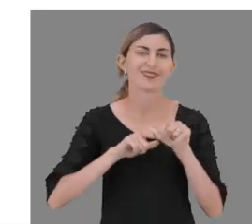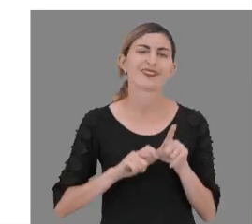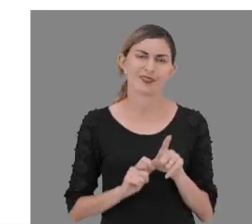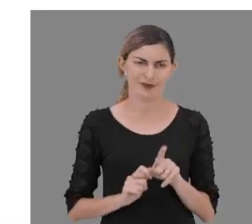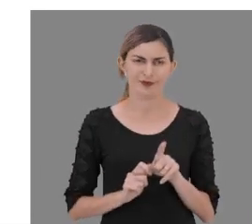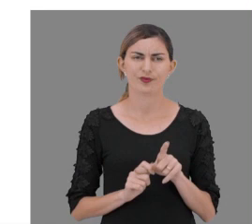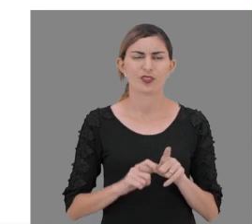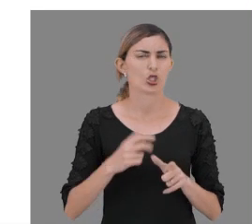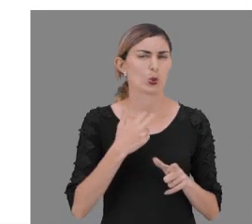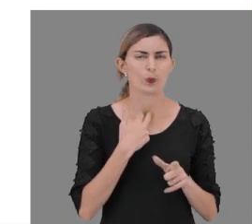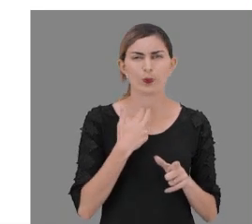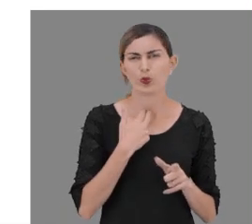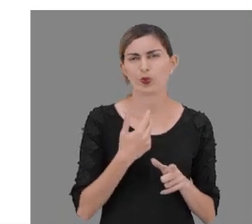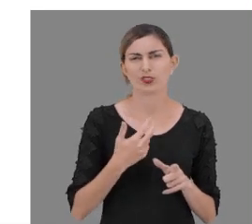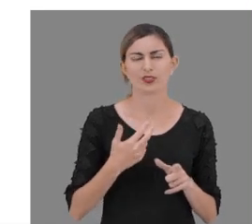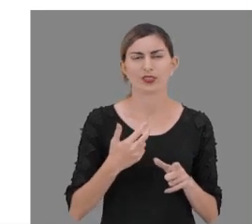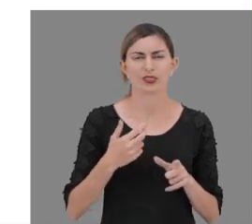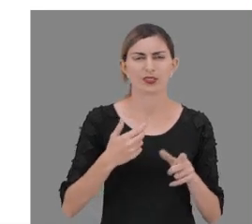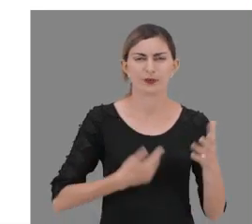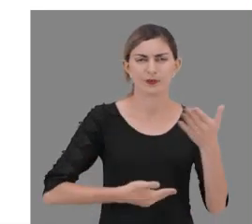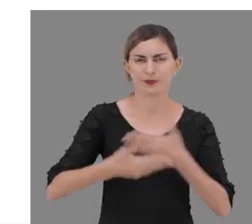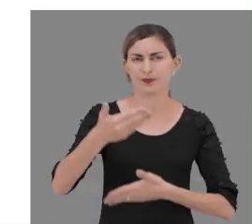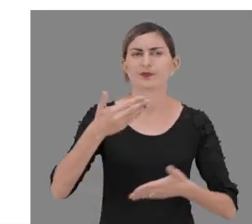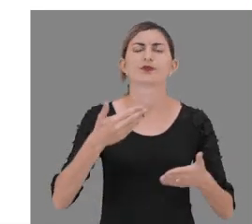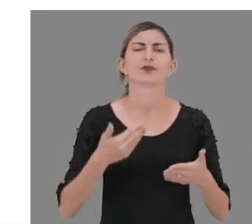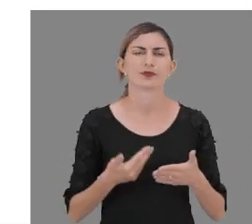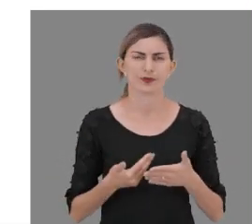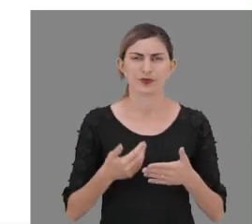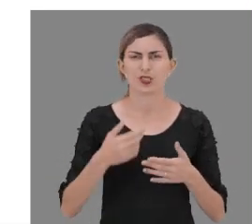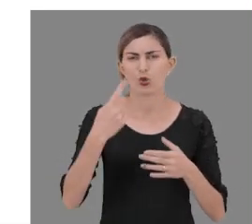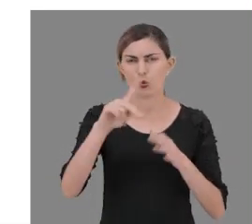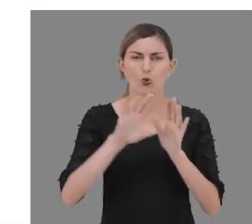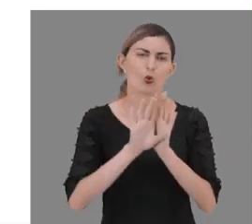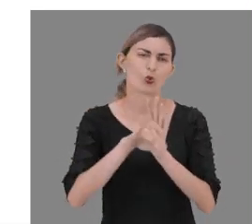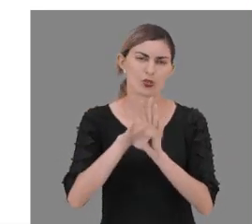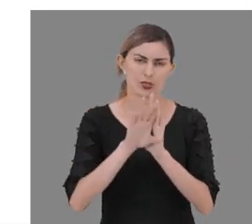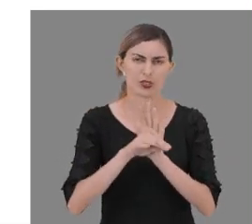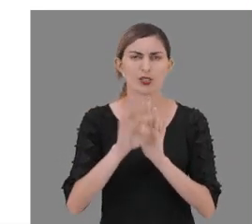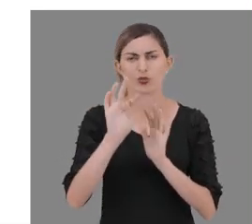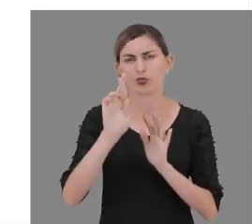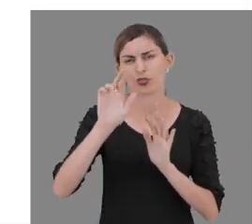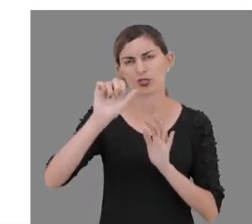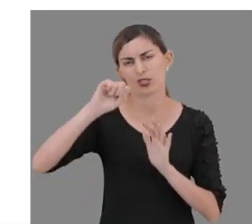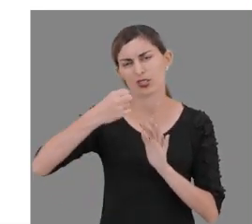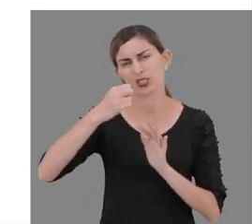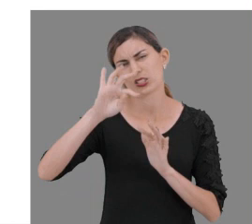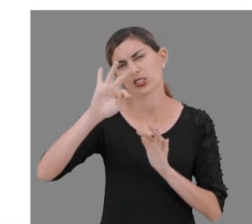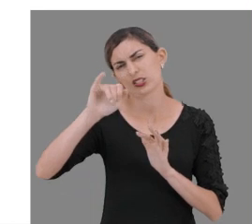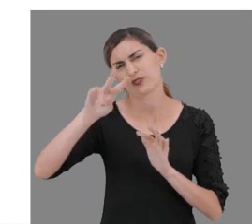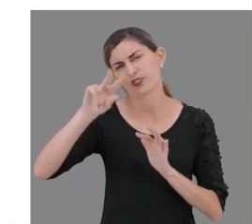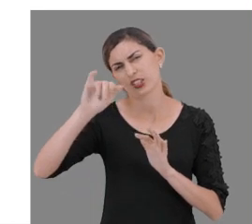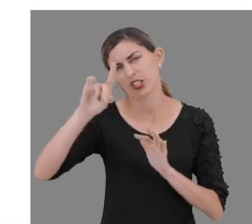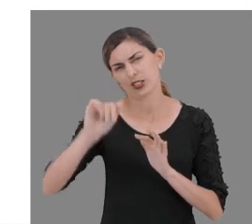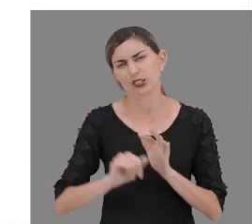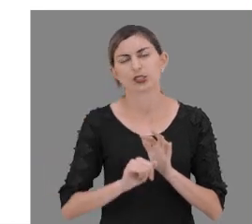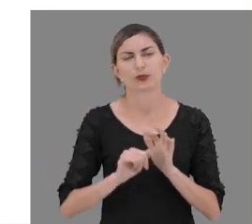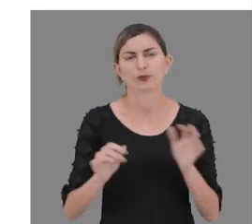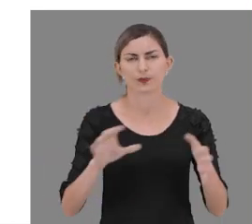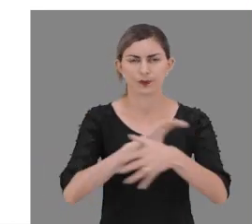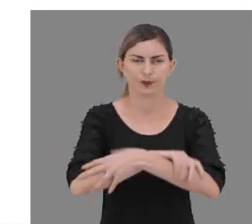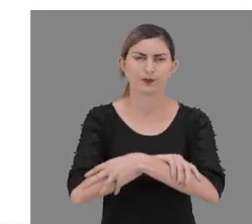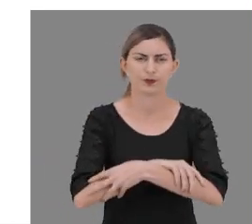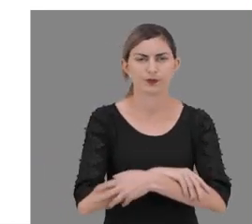a dependência, não pode haver dependência transitiva. Esse conceito de transitividade